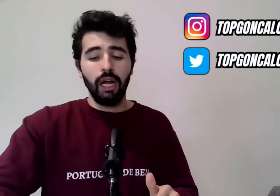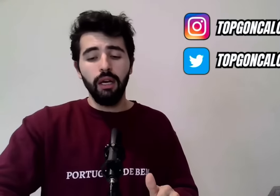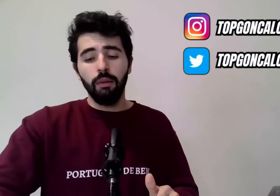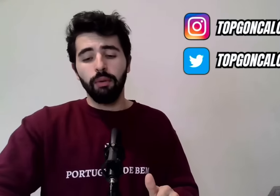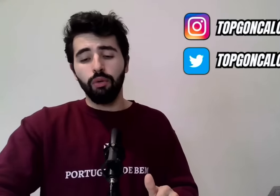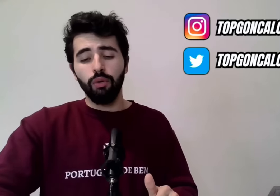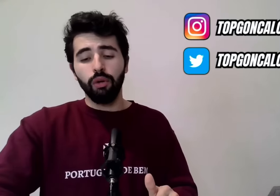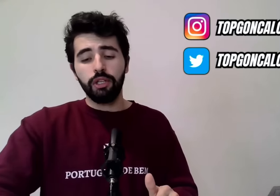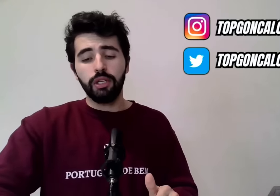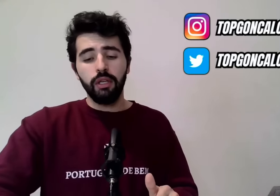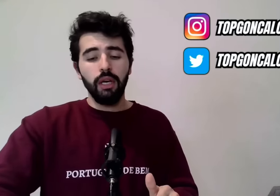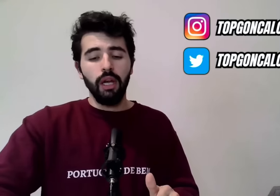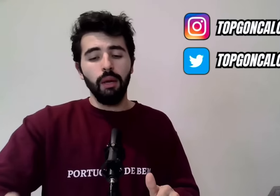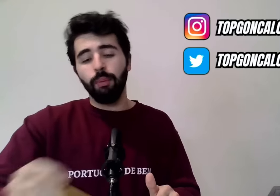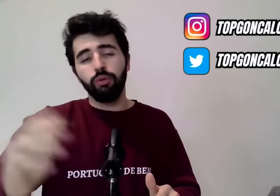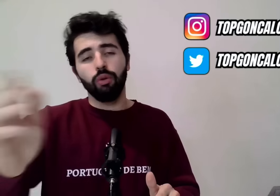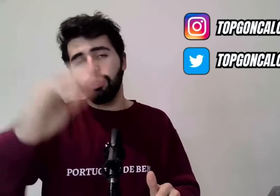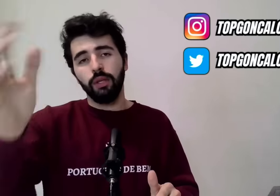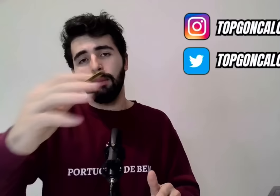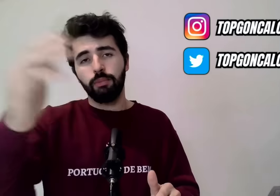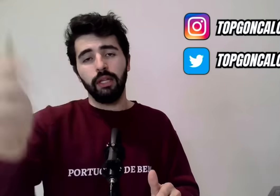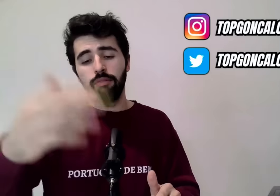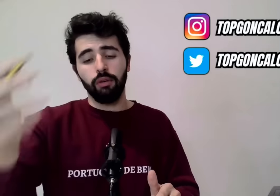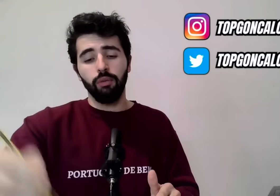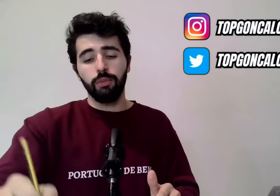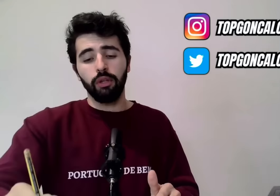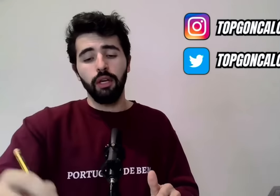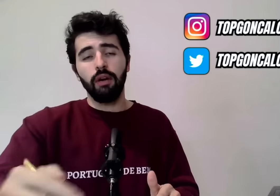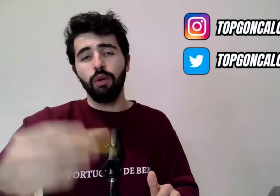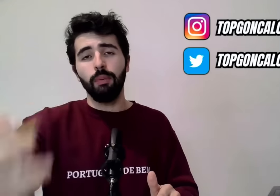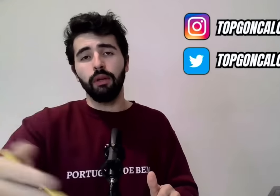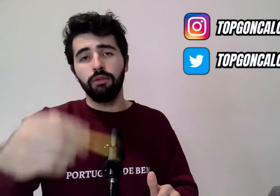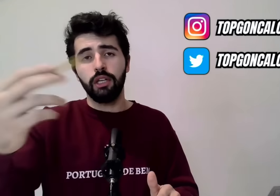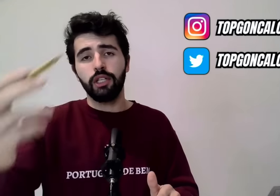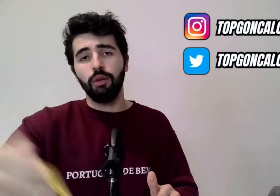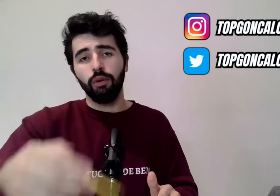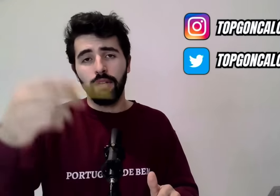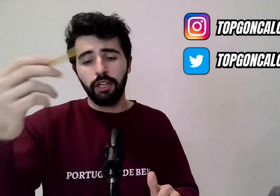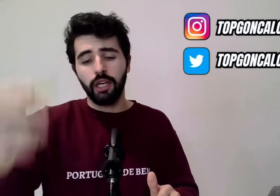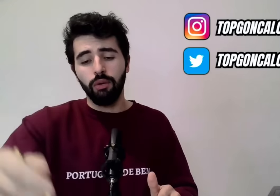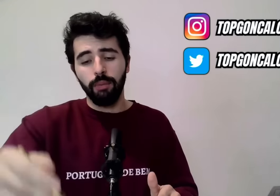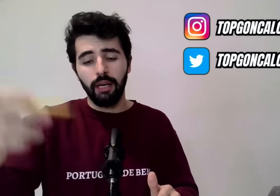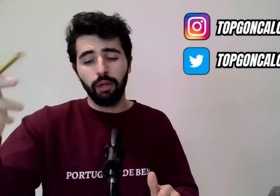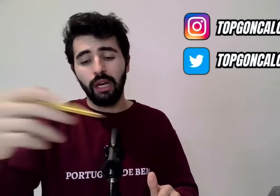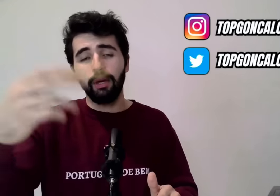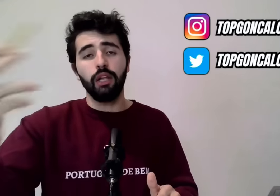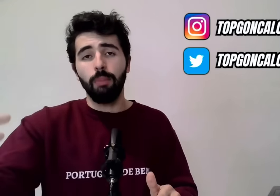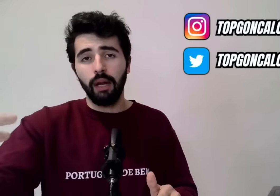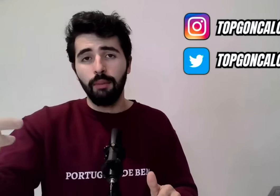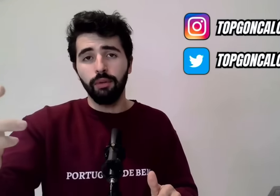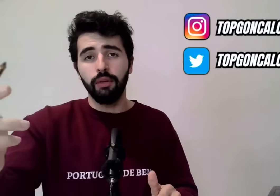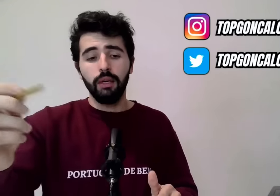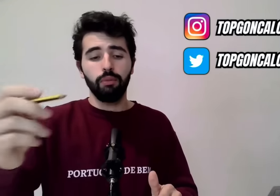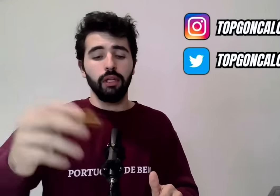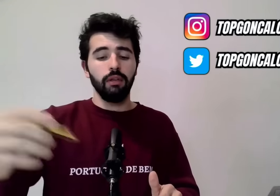Sousa real perdeu com o rui rocha empatou consoante da perspetiva com Luís Montenegro ganhou o Pedro nundo Santos ganhou o Rui Tavares ganhou a Mariana Mortágua e ganhou a